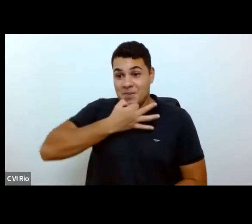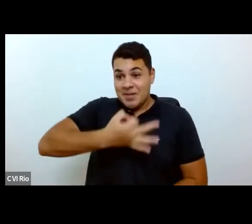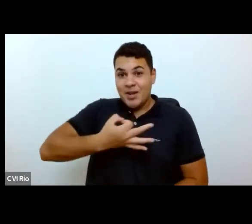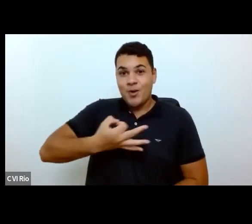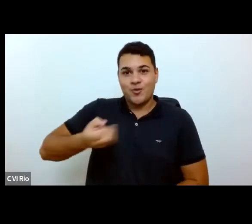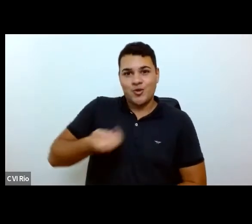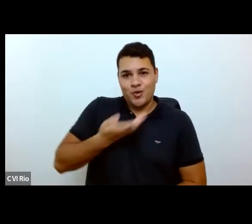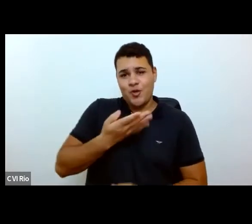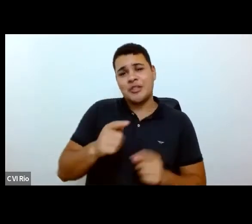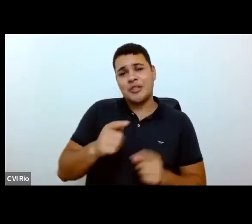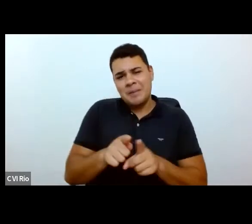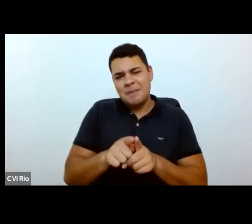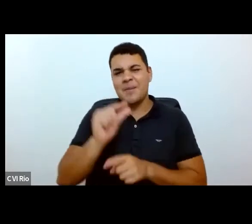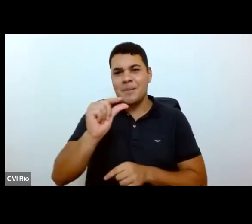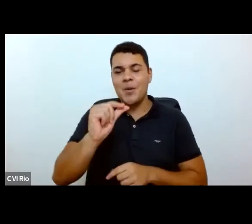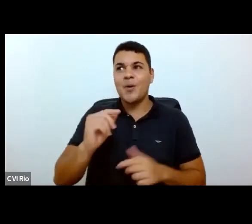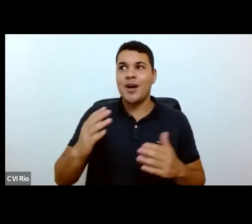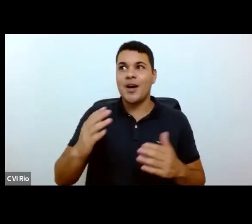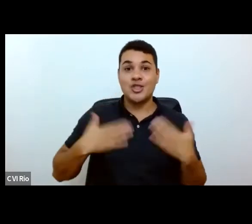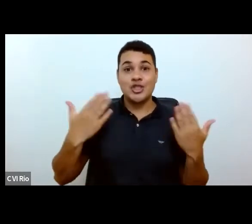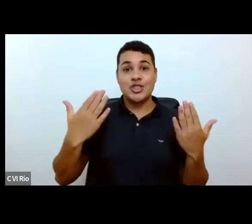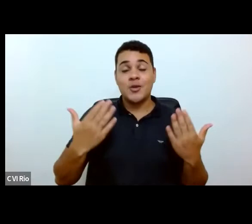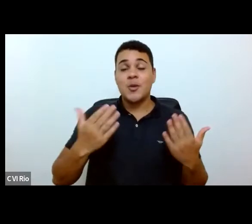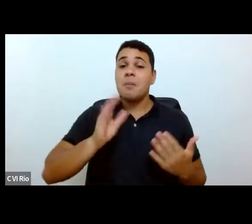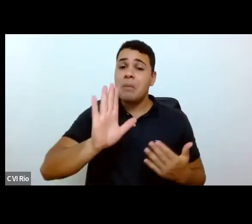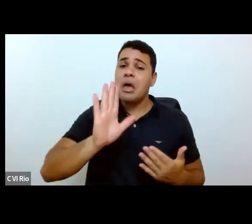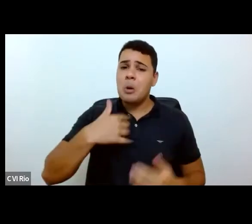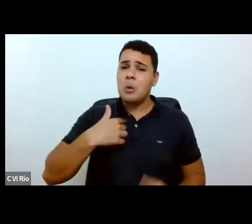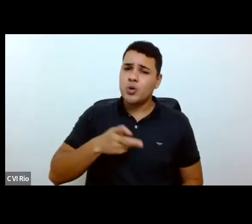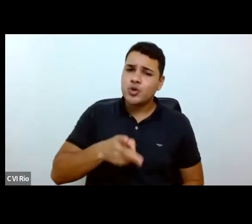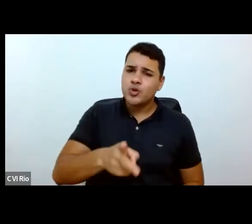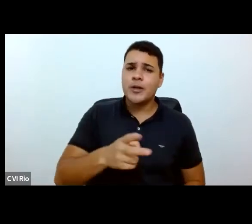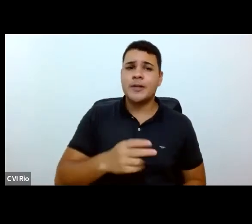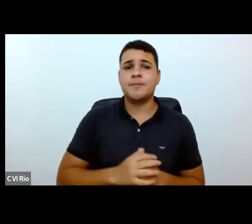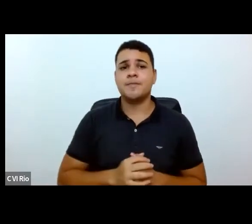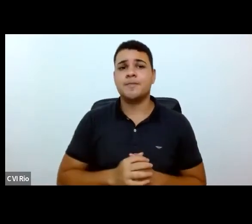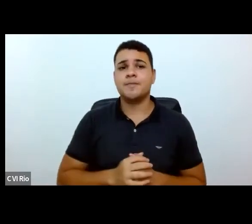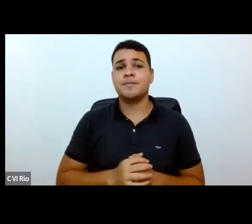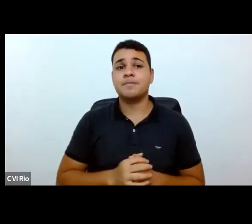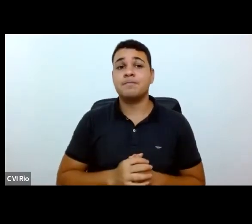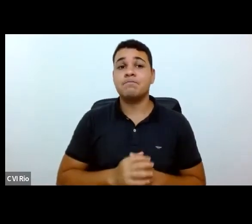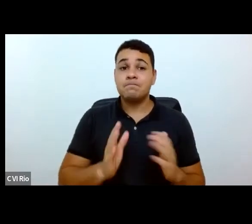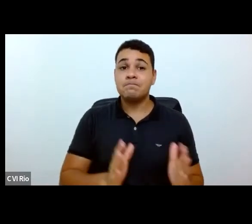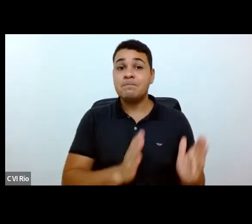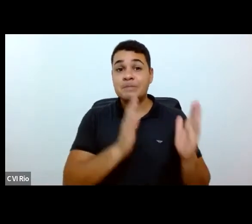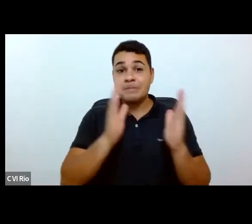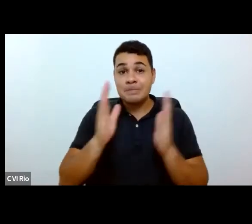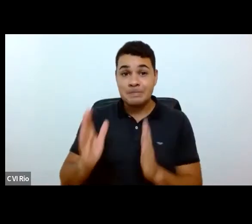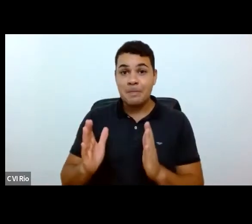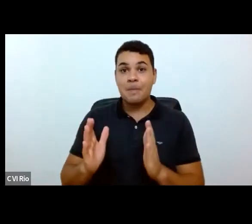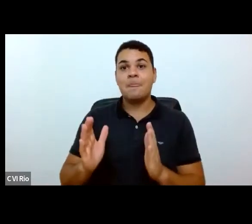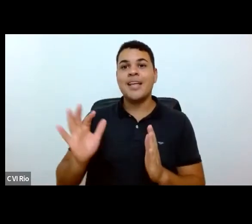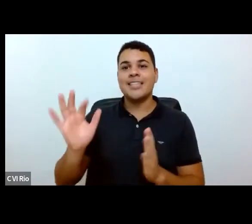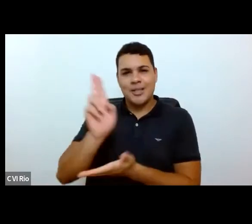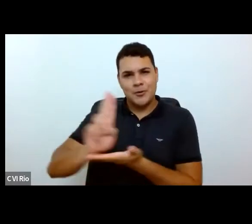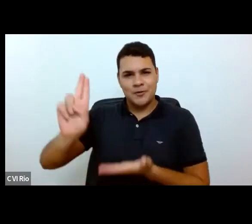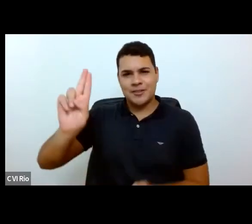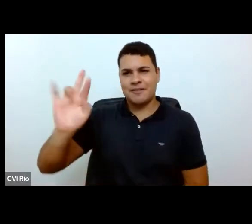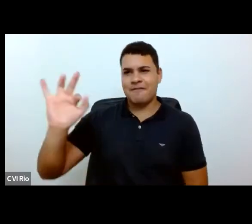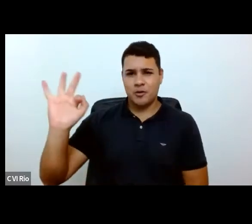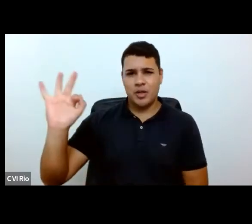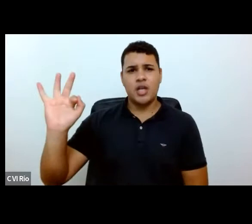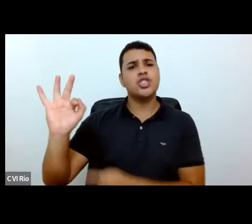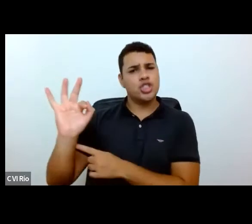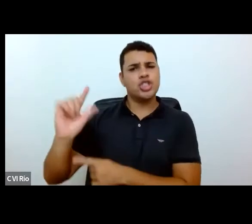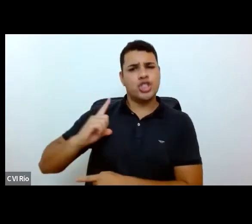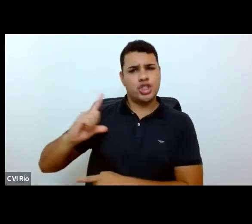assustador, mas eu fui seguindo a minha caminhada. E aí, logo na faculdade, né, enfrentei processo também de